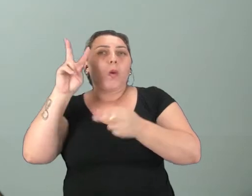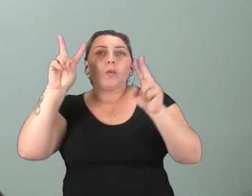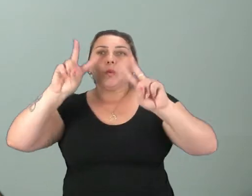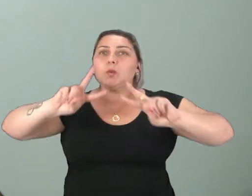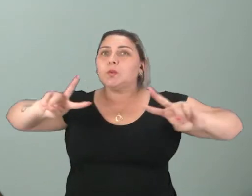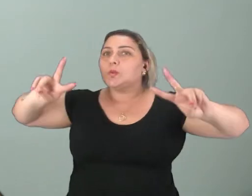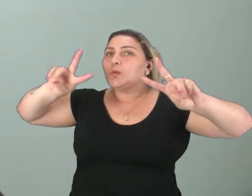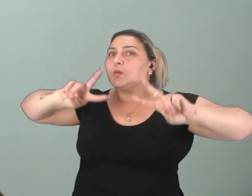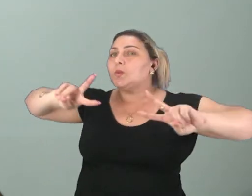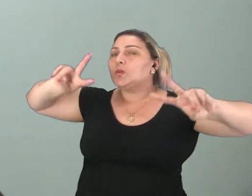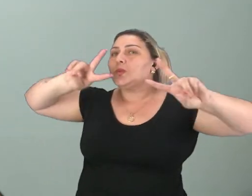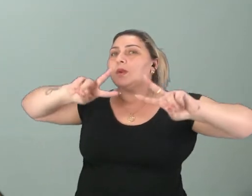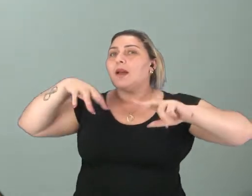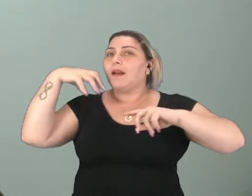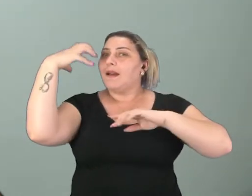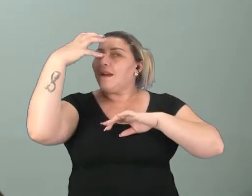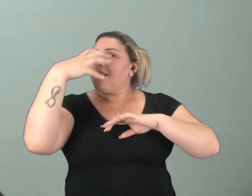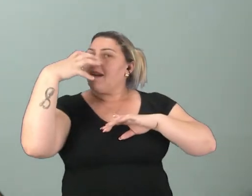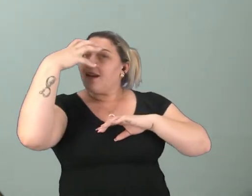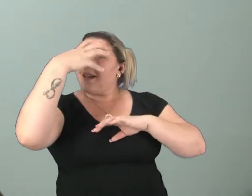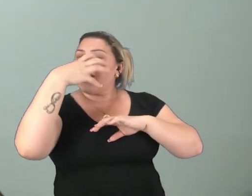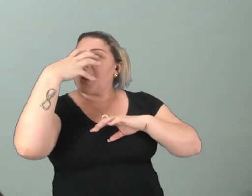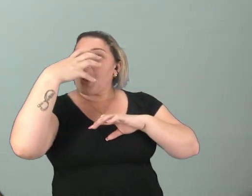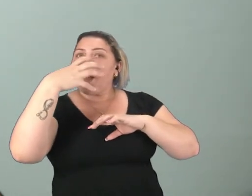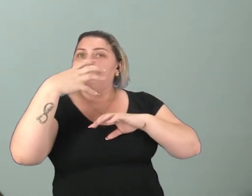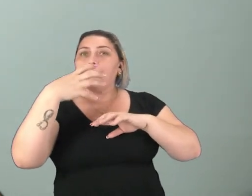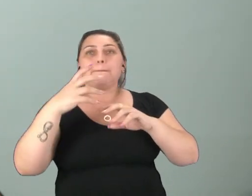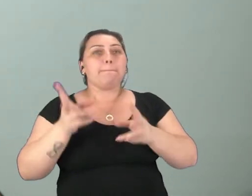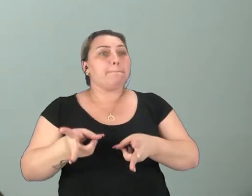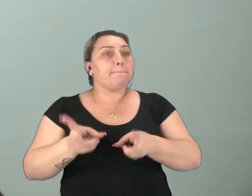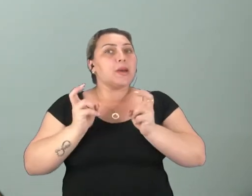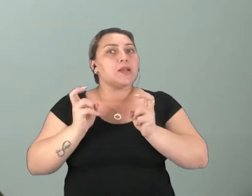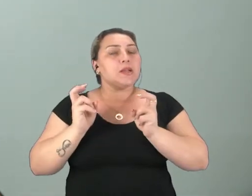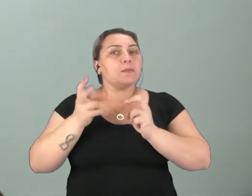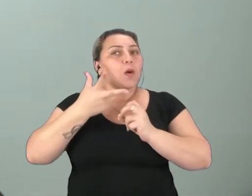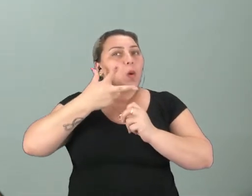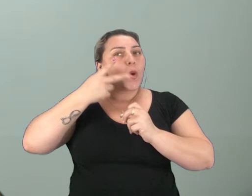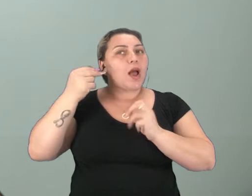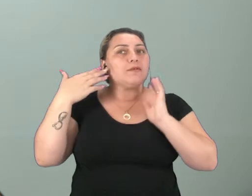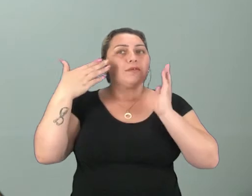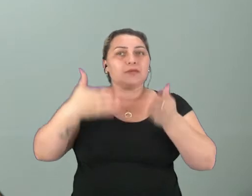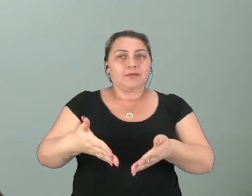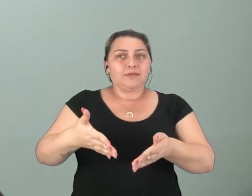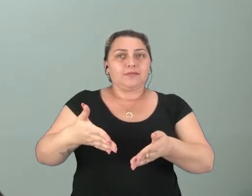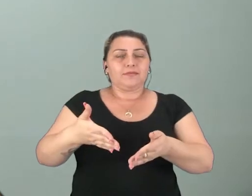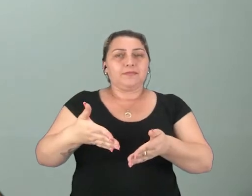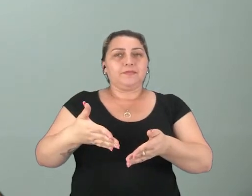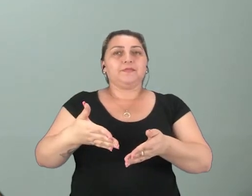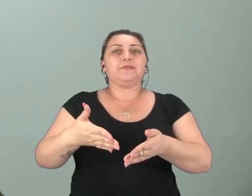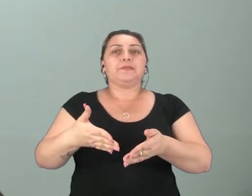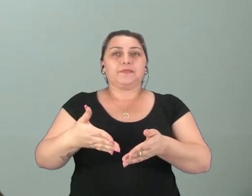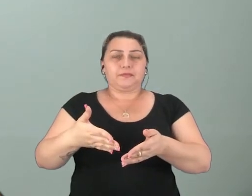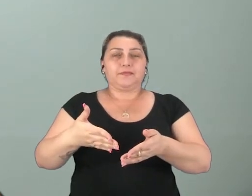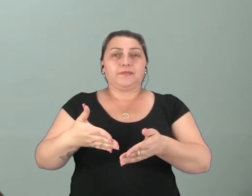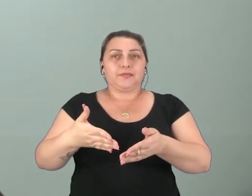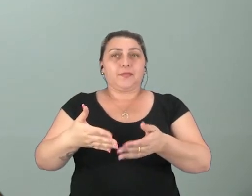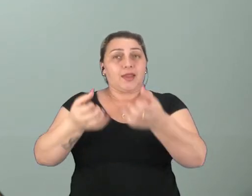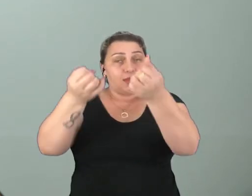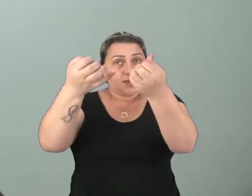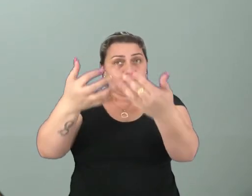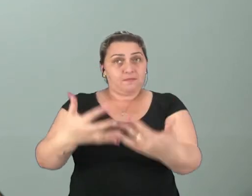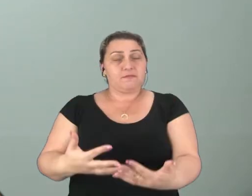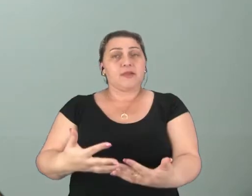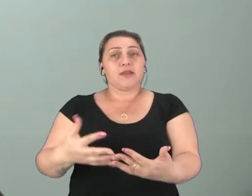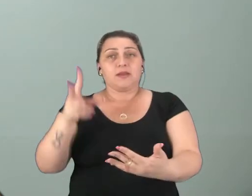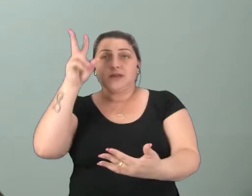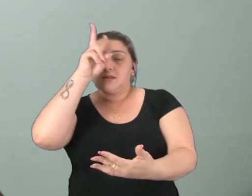tudo ao seu redor, encantado, quando ele não percebe o gato chegando. E aí, quando ele relata a história para